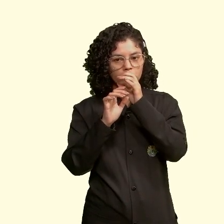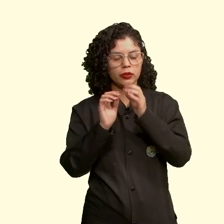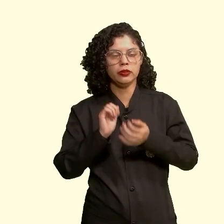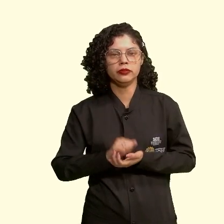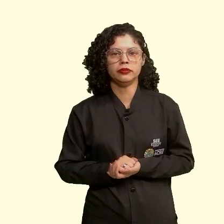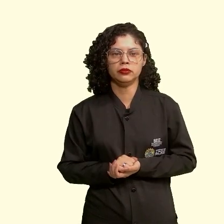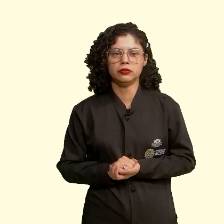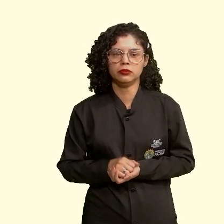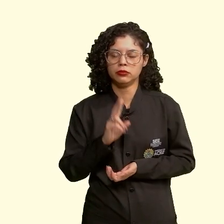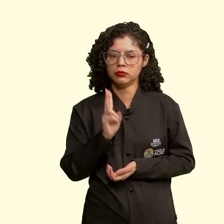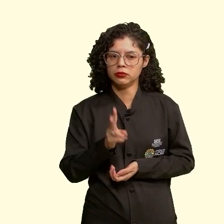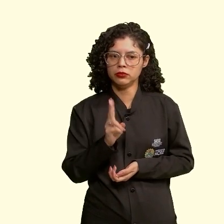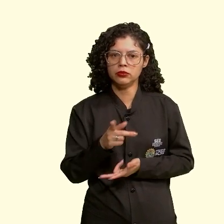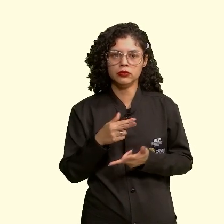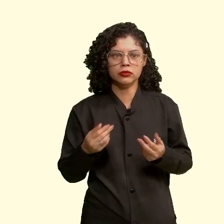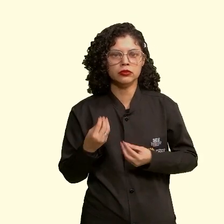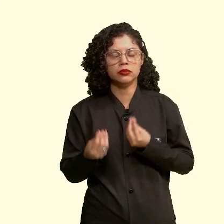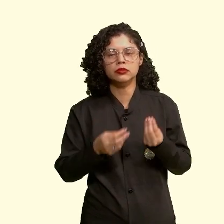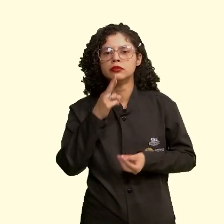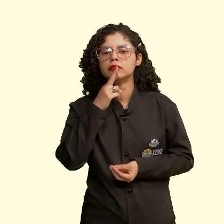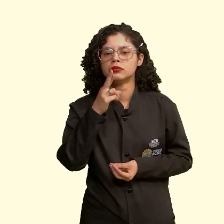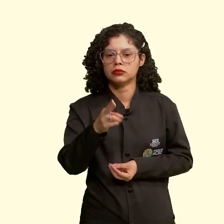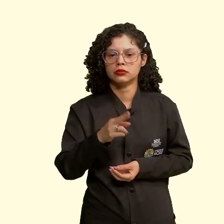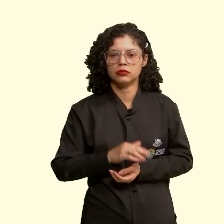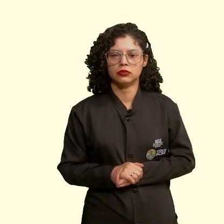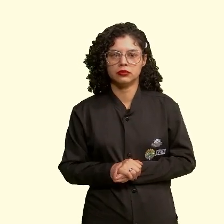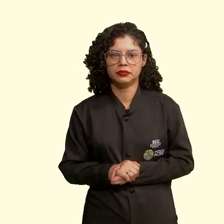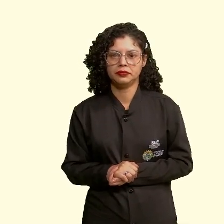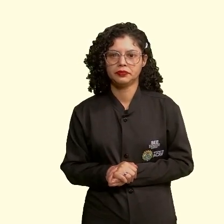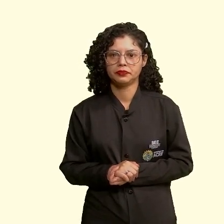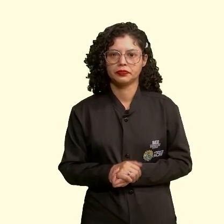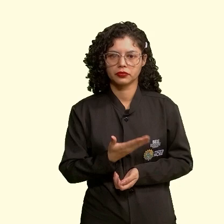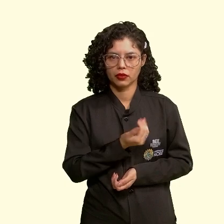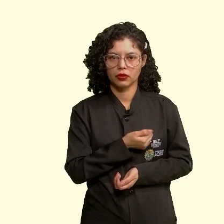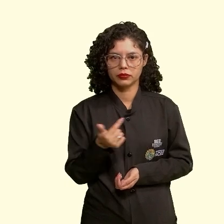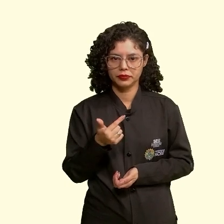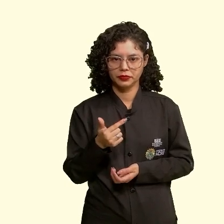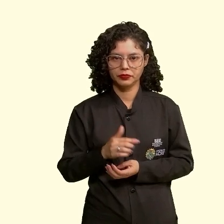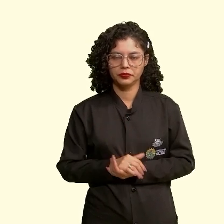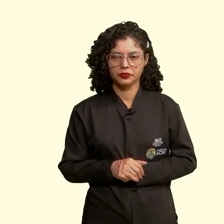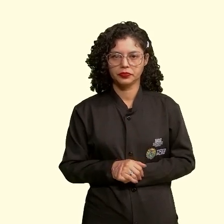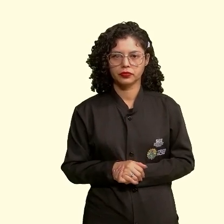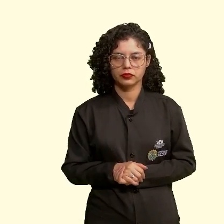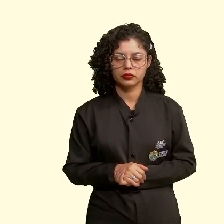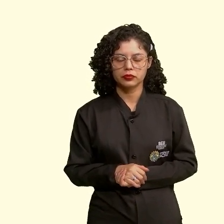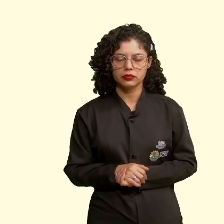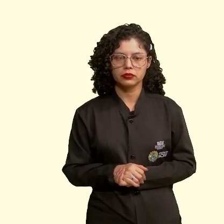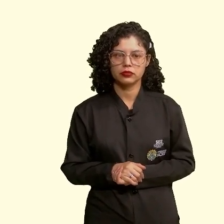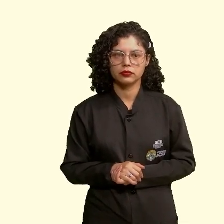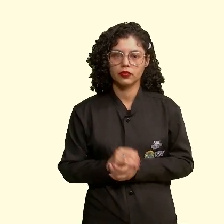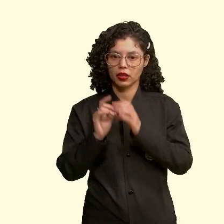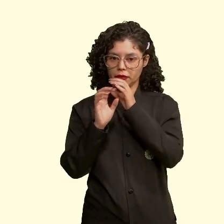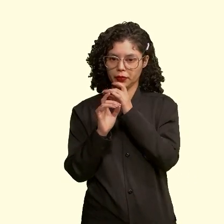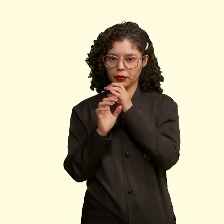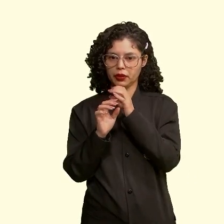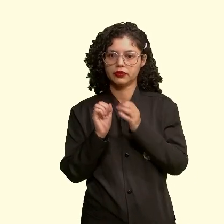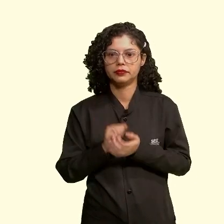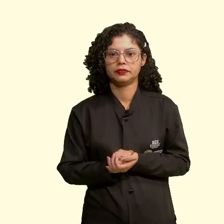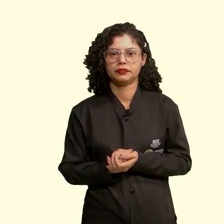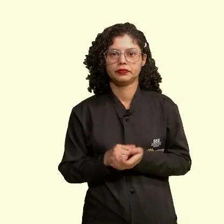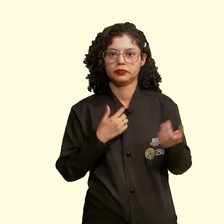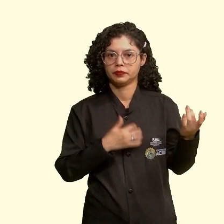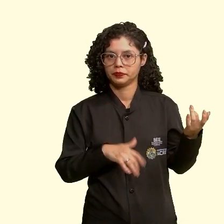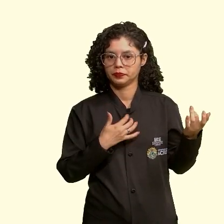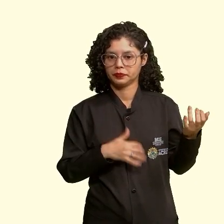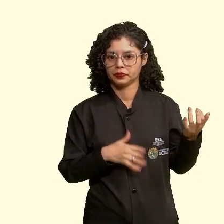bocal. Da mesma forma, você vai responder o item número 2, dizendo se é um instrumento de sopro, de